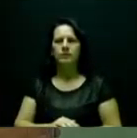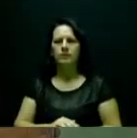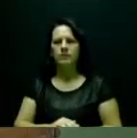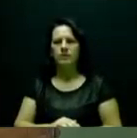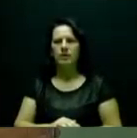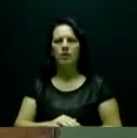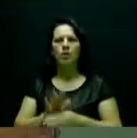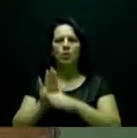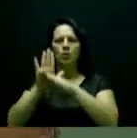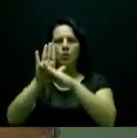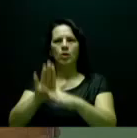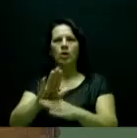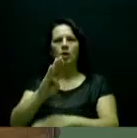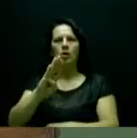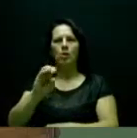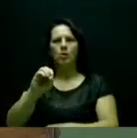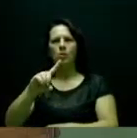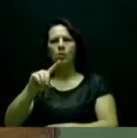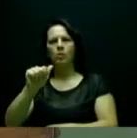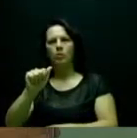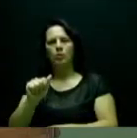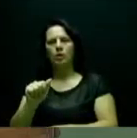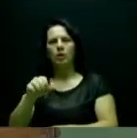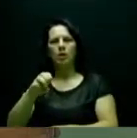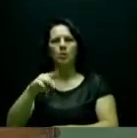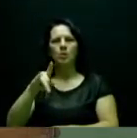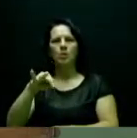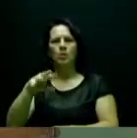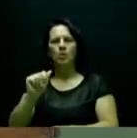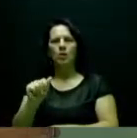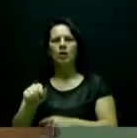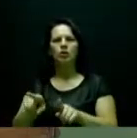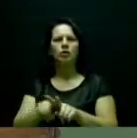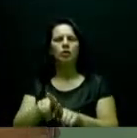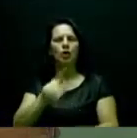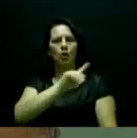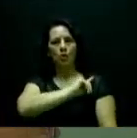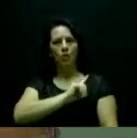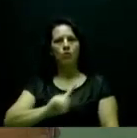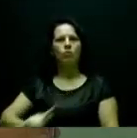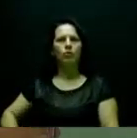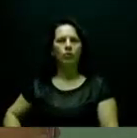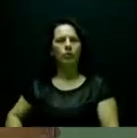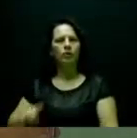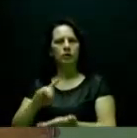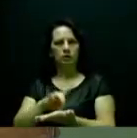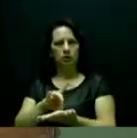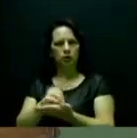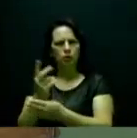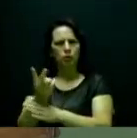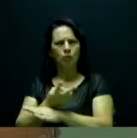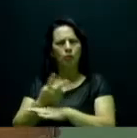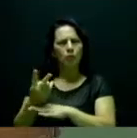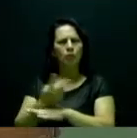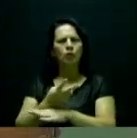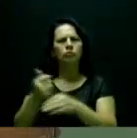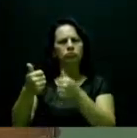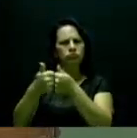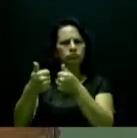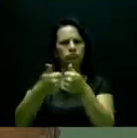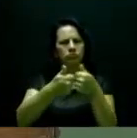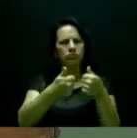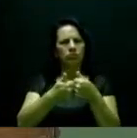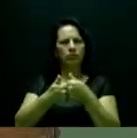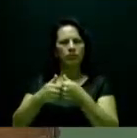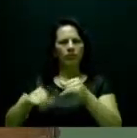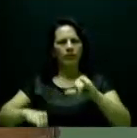reiterando o auxílio Bolsa Moradia. Eu tenho dito que um governo sério, ele procura acompanhar de perto